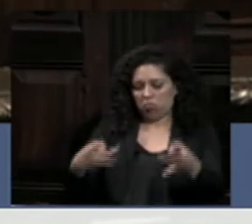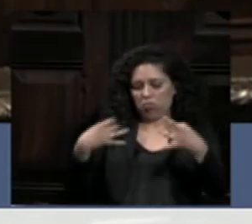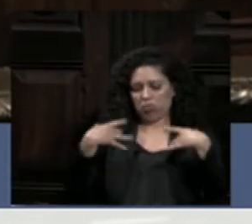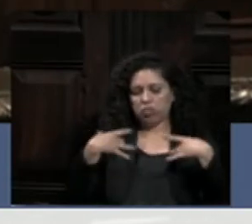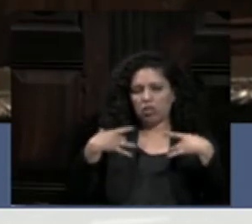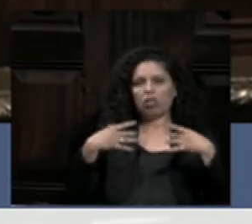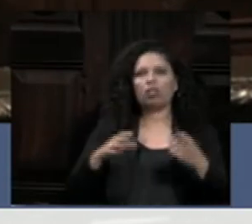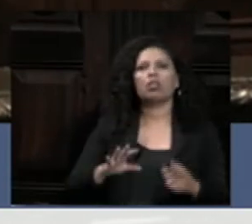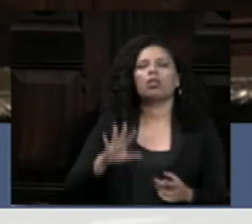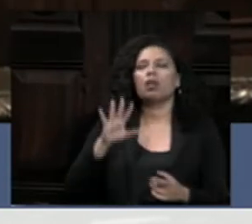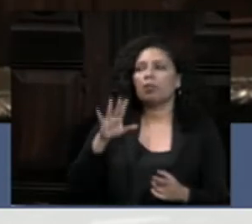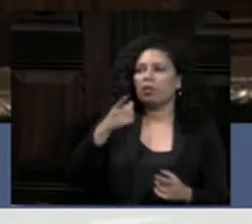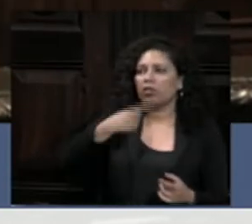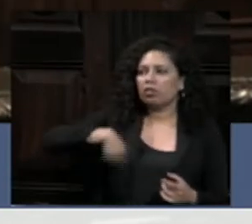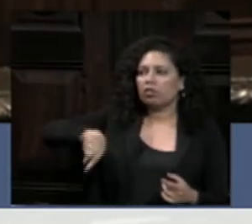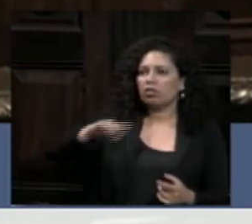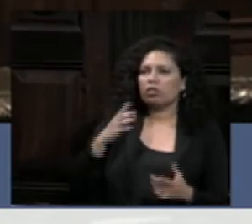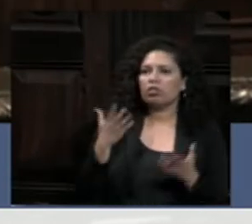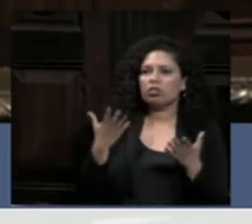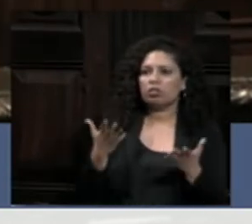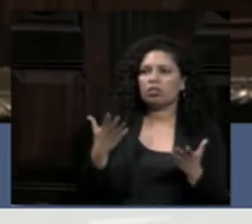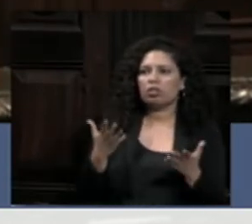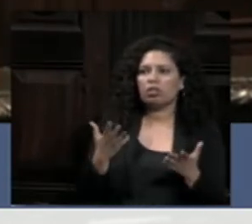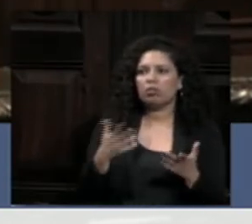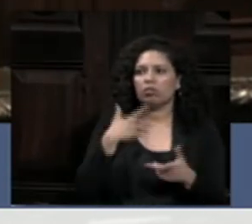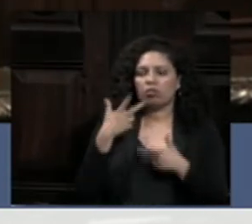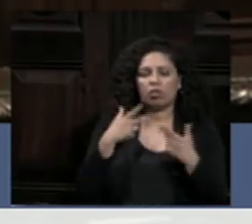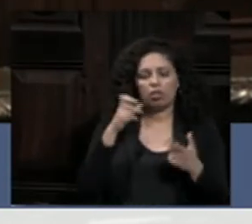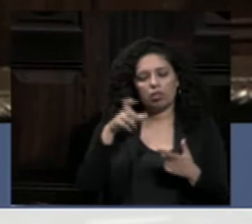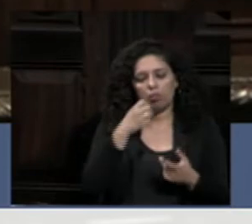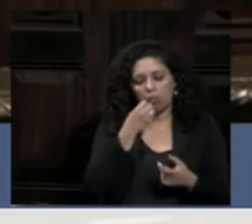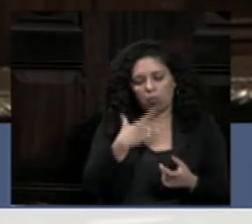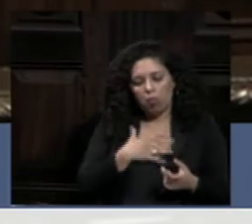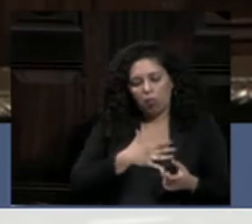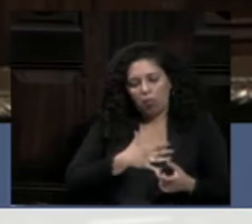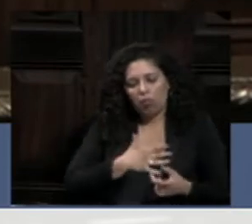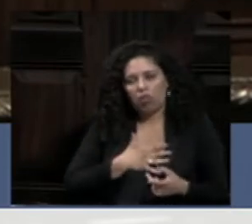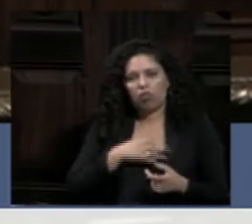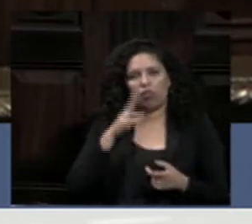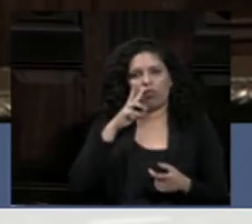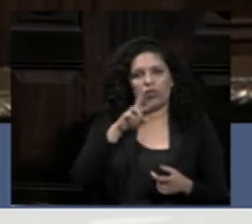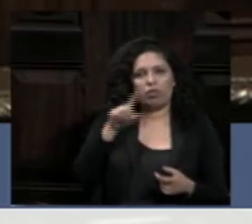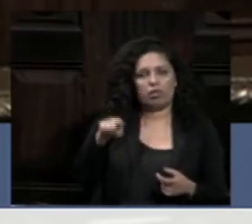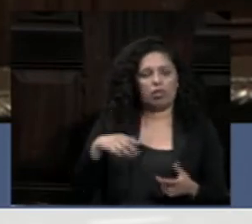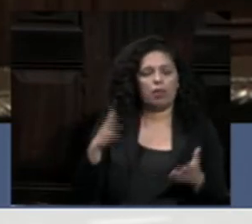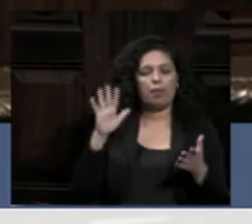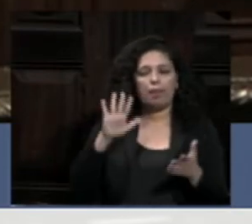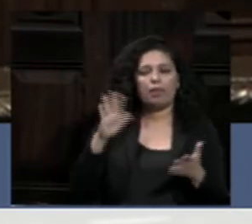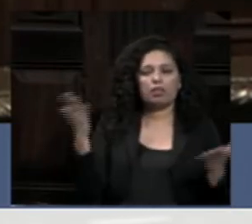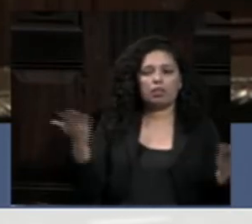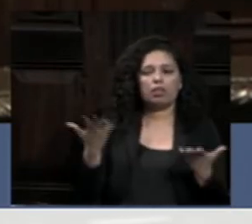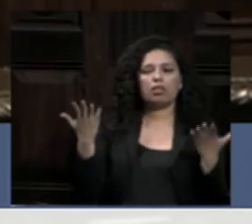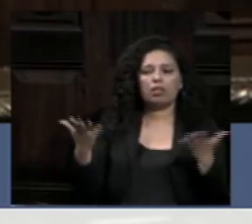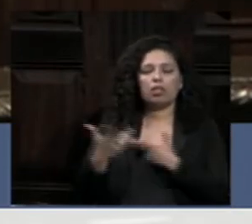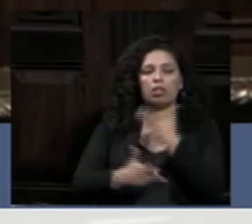Mas é um prazer tê-lo como presidente. Mas eu queria aqui, deputado Tio Carlos,